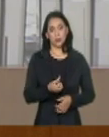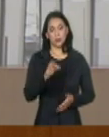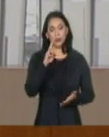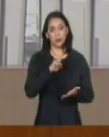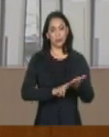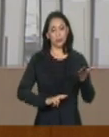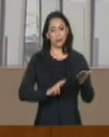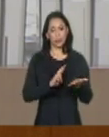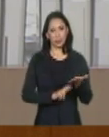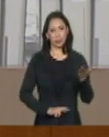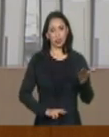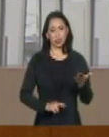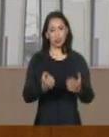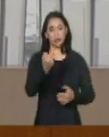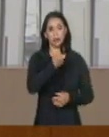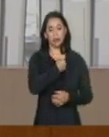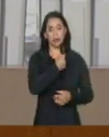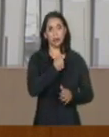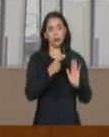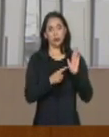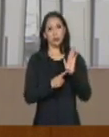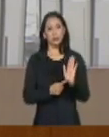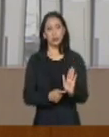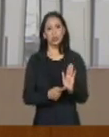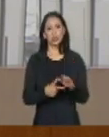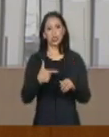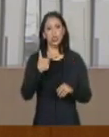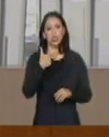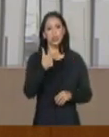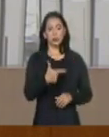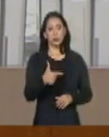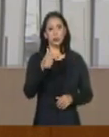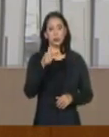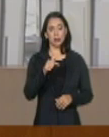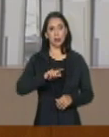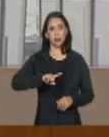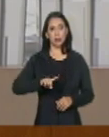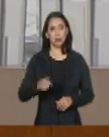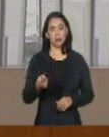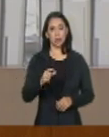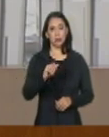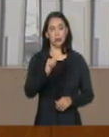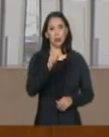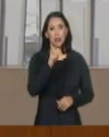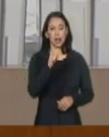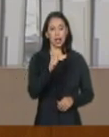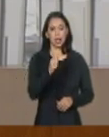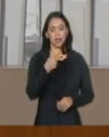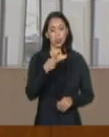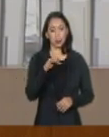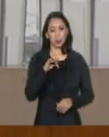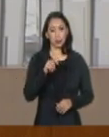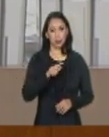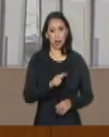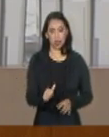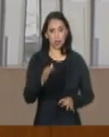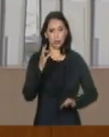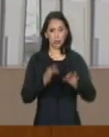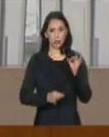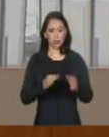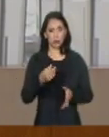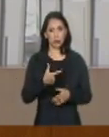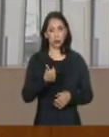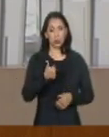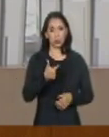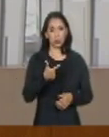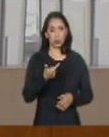Justiça em Números aponta para o ingresso de 27.881 ações penais de competência do júri em